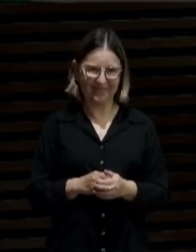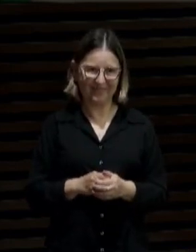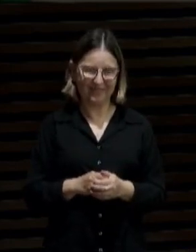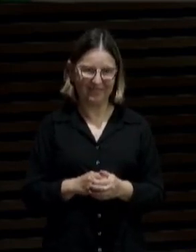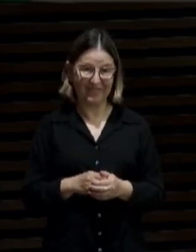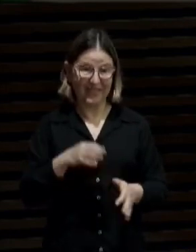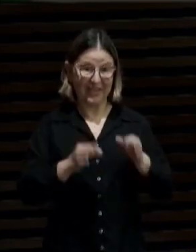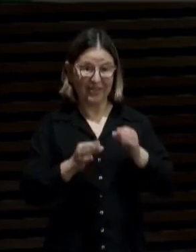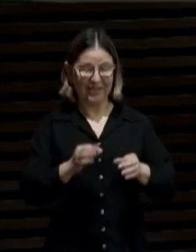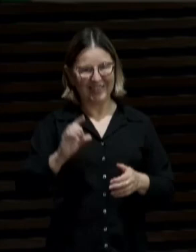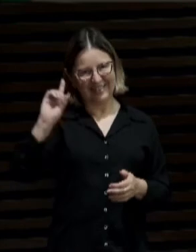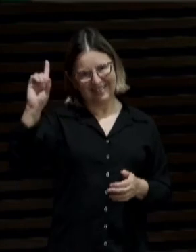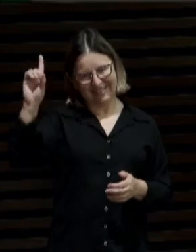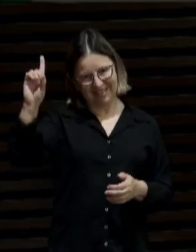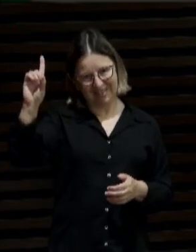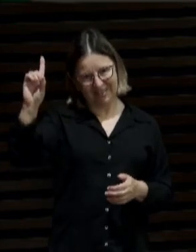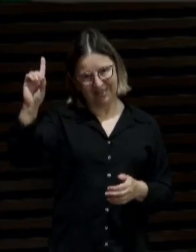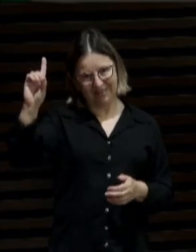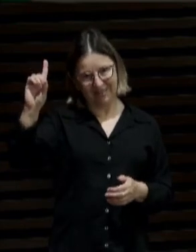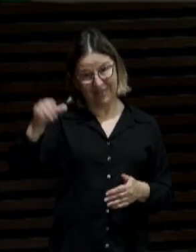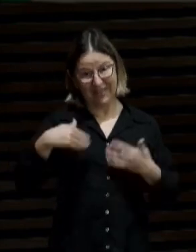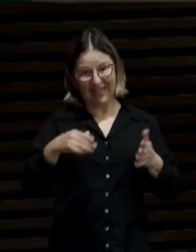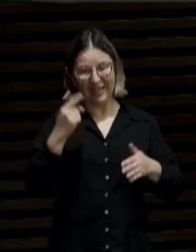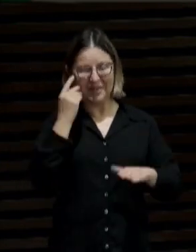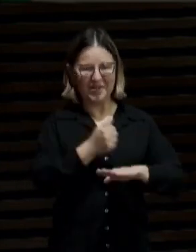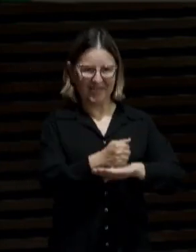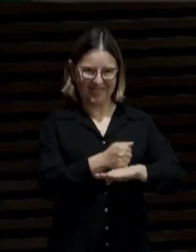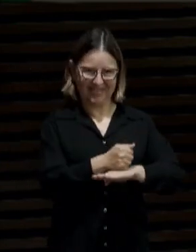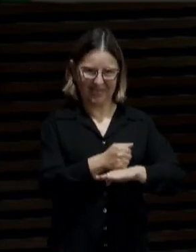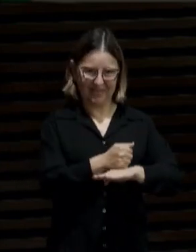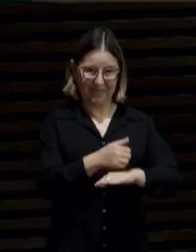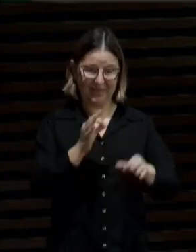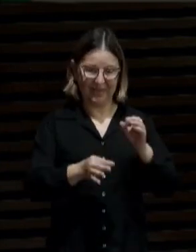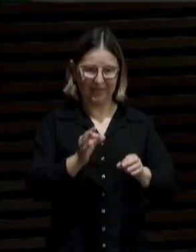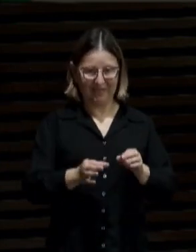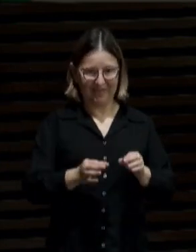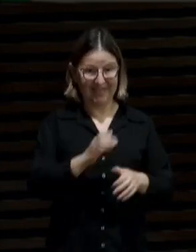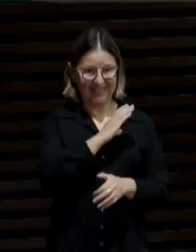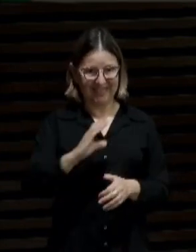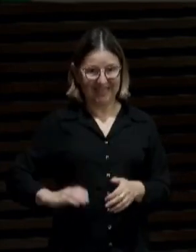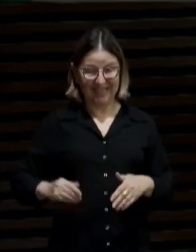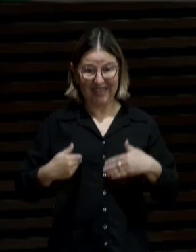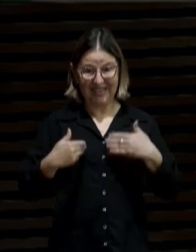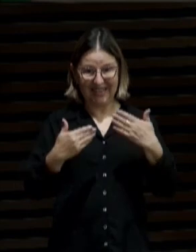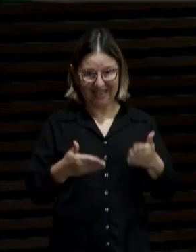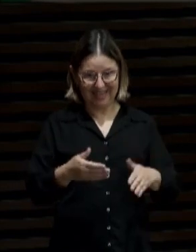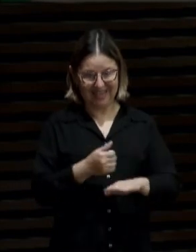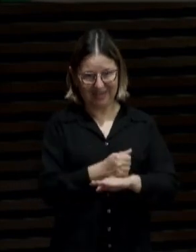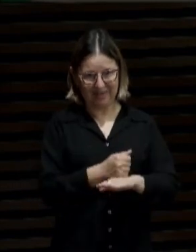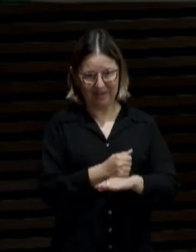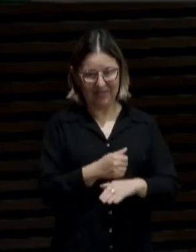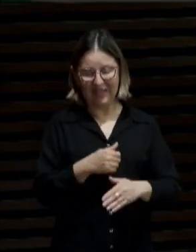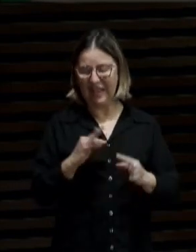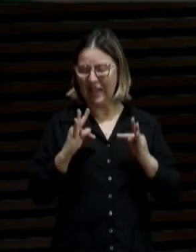A justiça de Deus foi imputada a Abraão. A justiça de Cristo foi imputada a ele e a todos